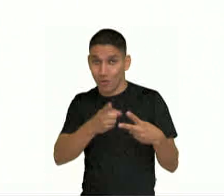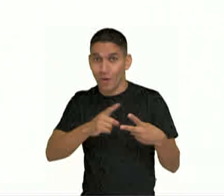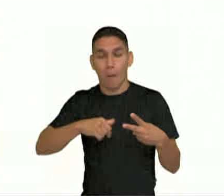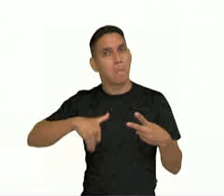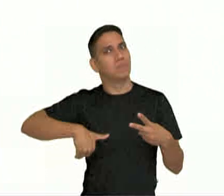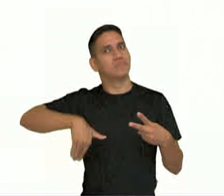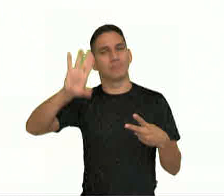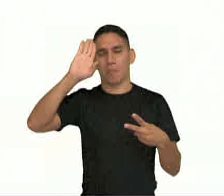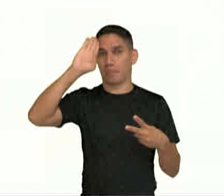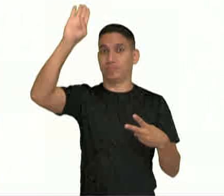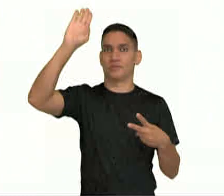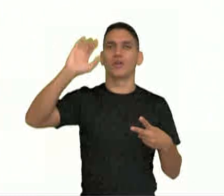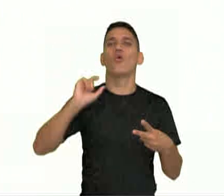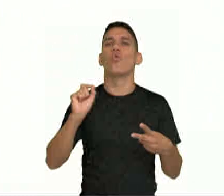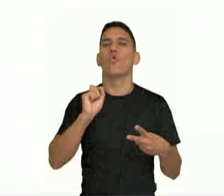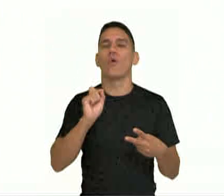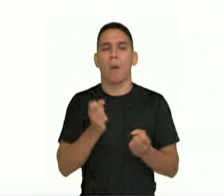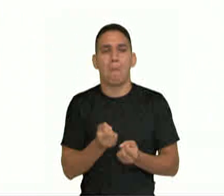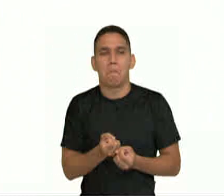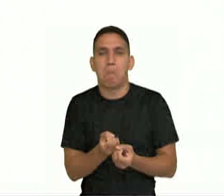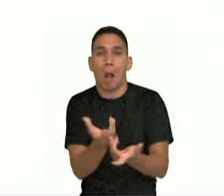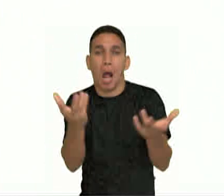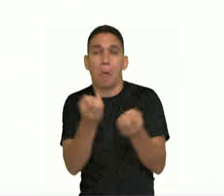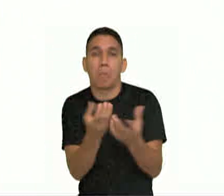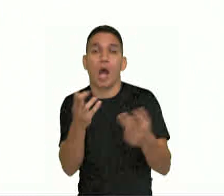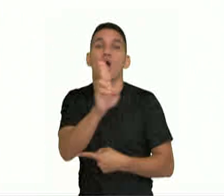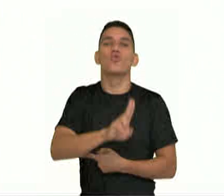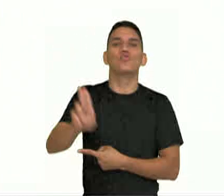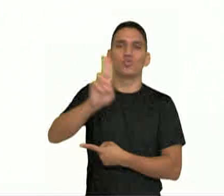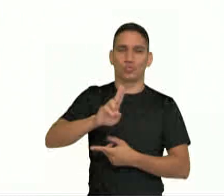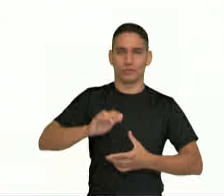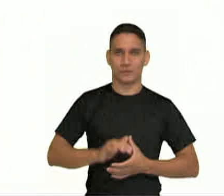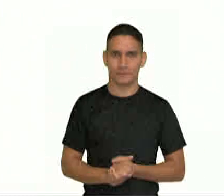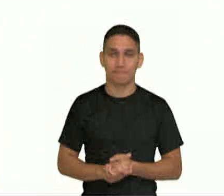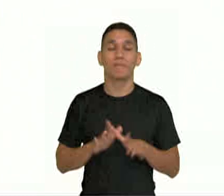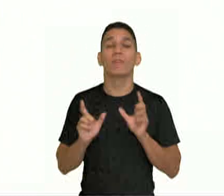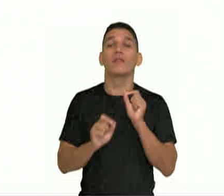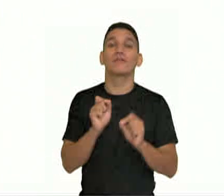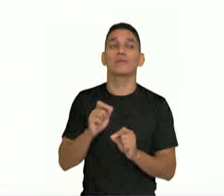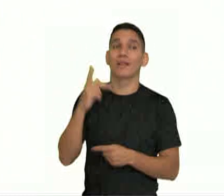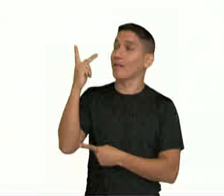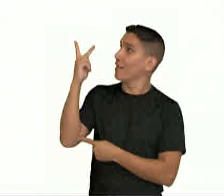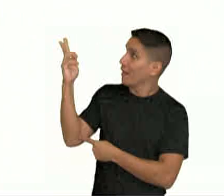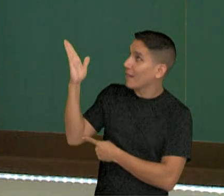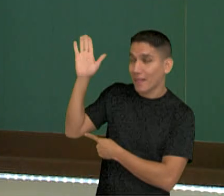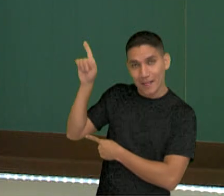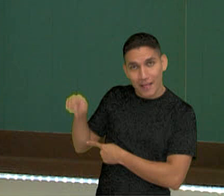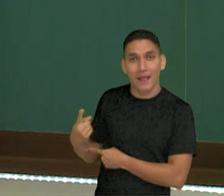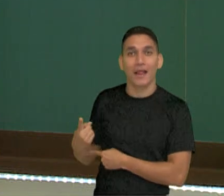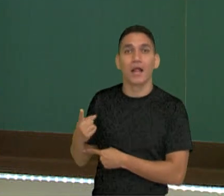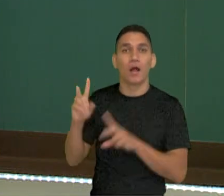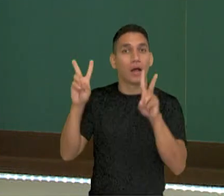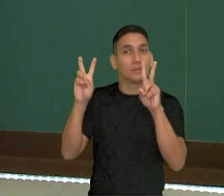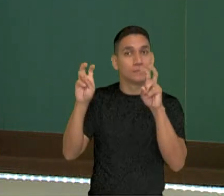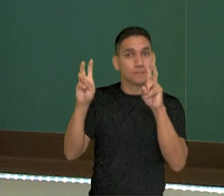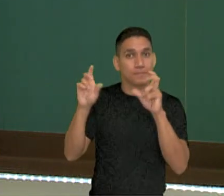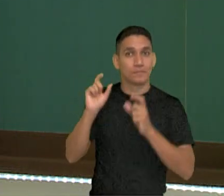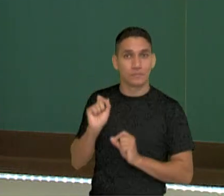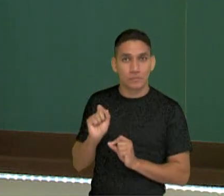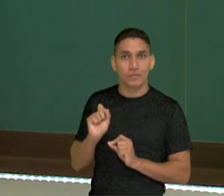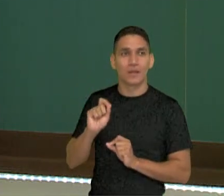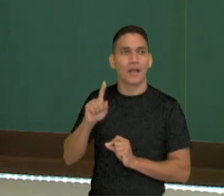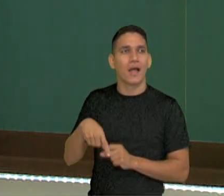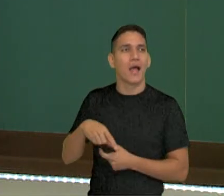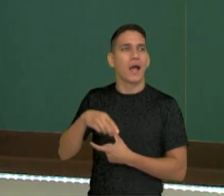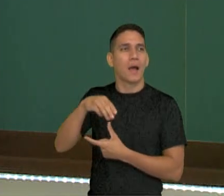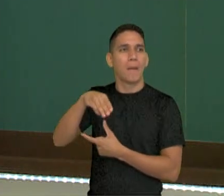mais reproduzidos nas plataformas de streaming. Então, esses que estão aqui entre aspas, os